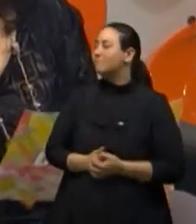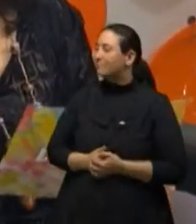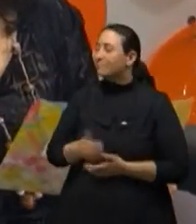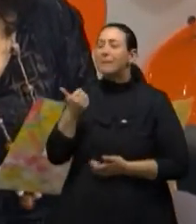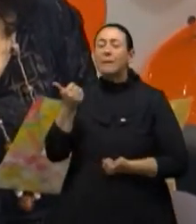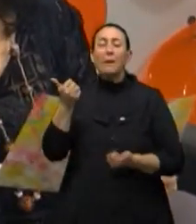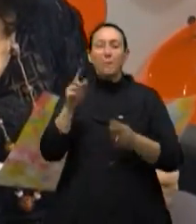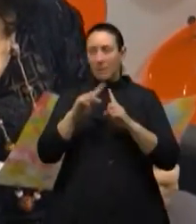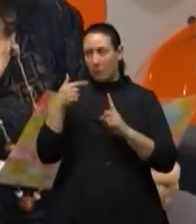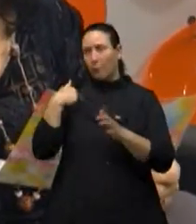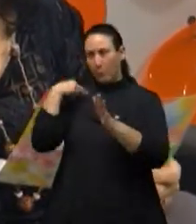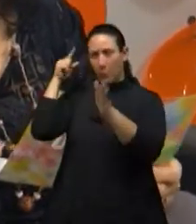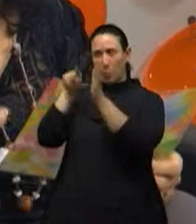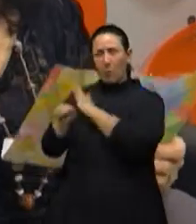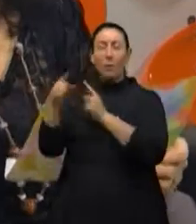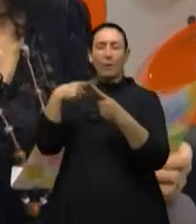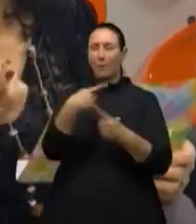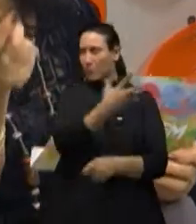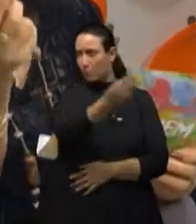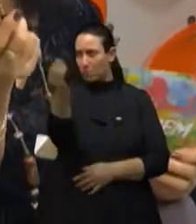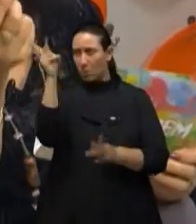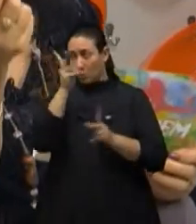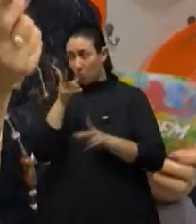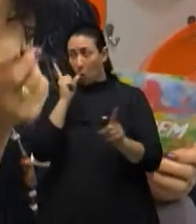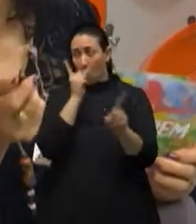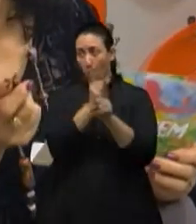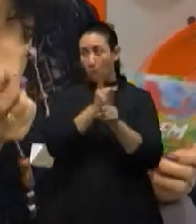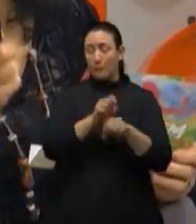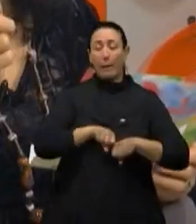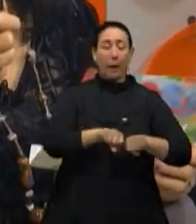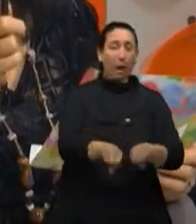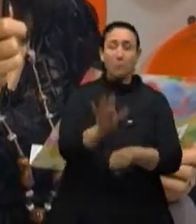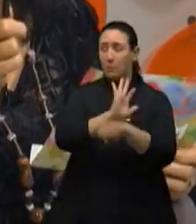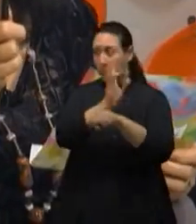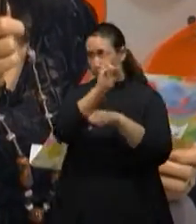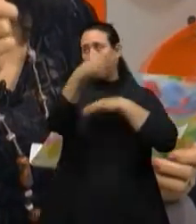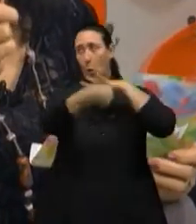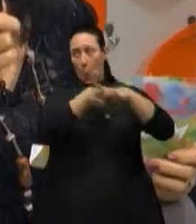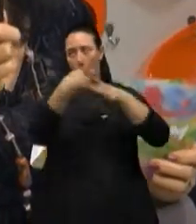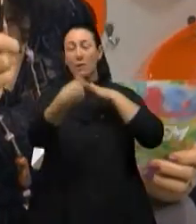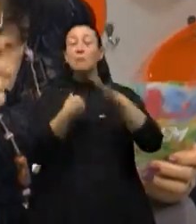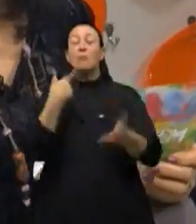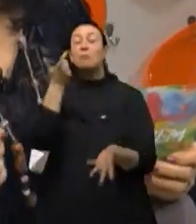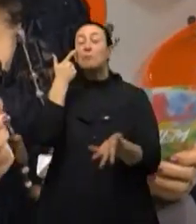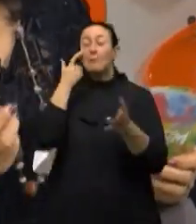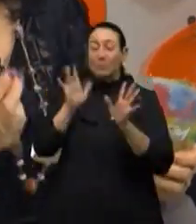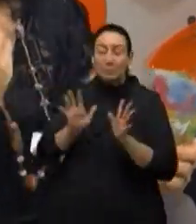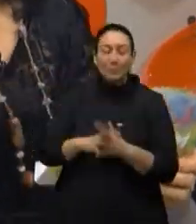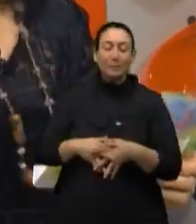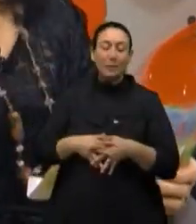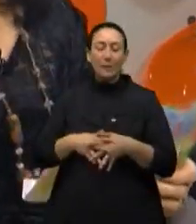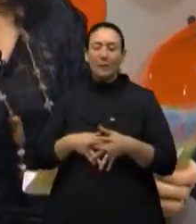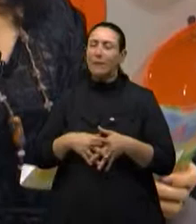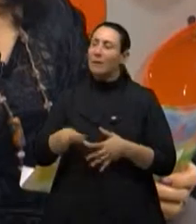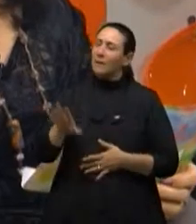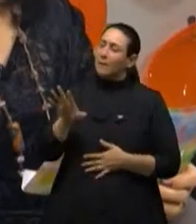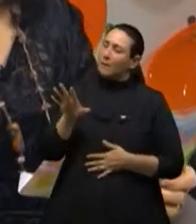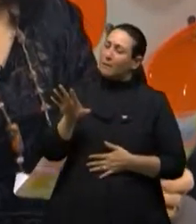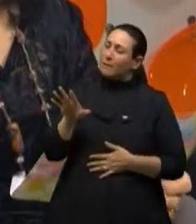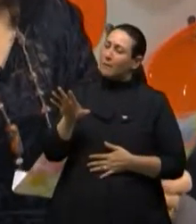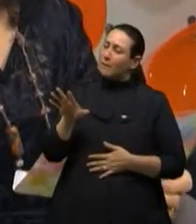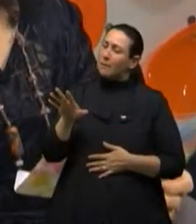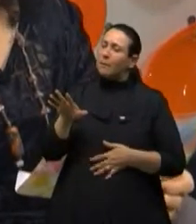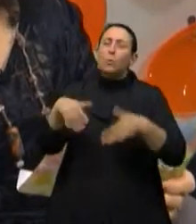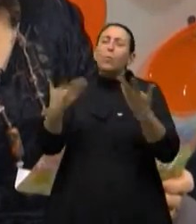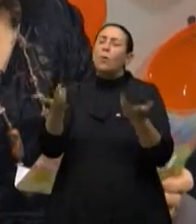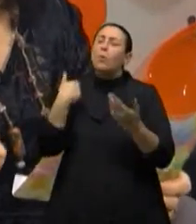supermercado no cinema vocês dizem assim Fizeste a pergunta que eu queria fazer vamos ver se eu acertei eu acho que sim quando é que eu sei que